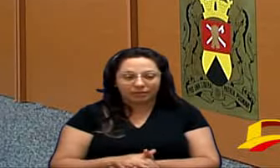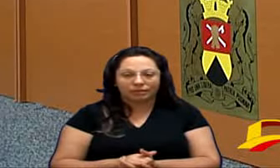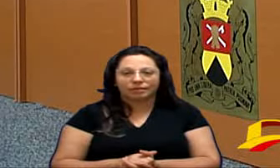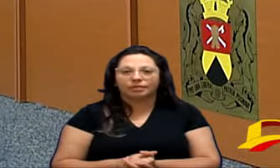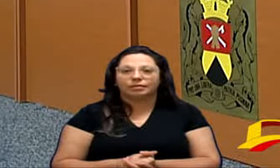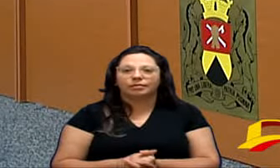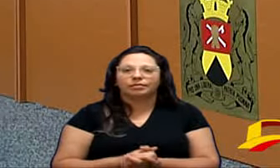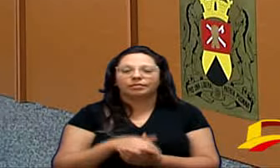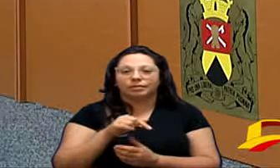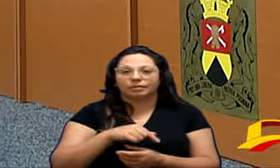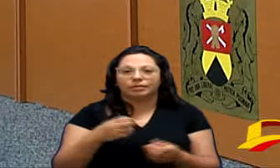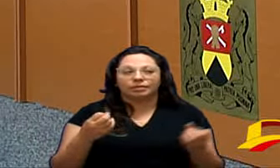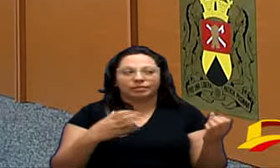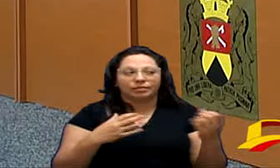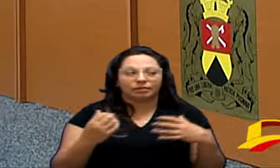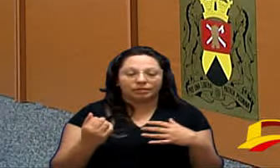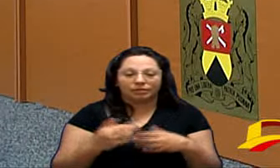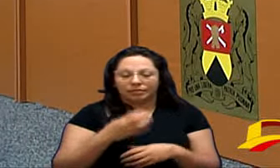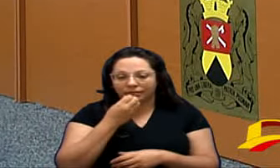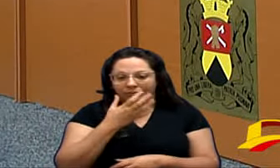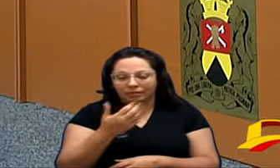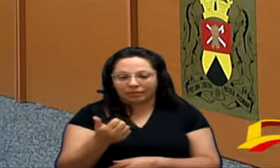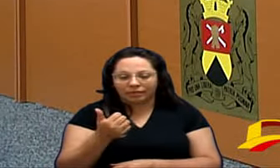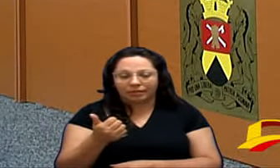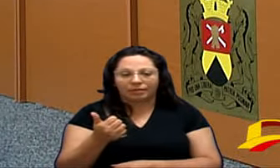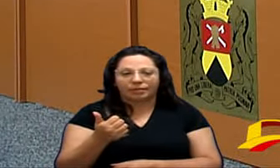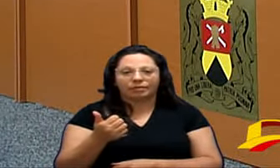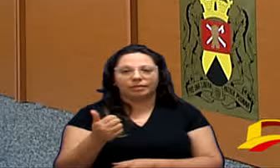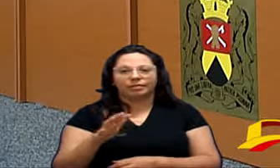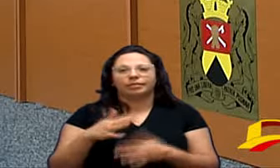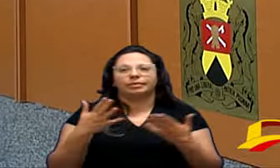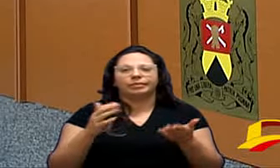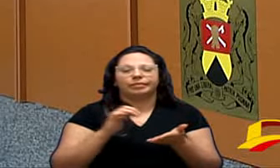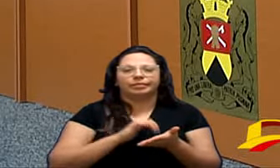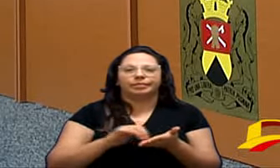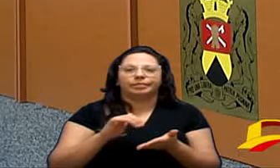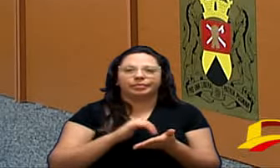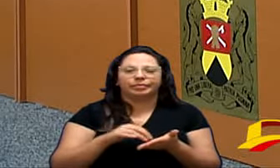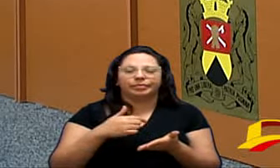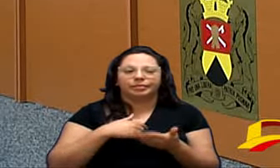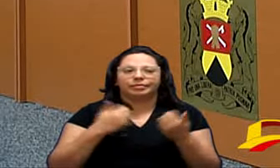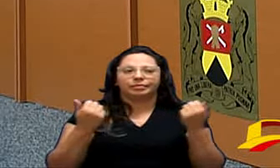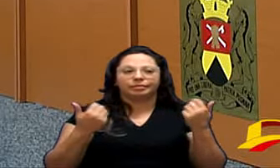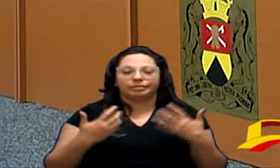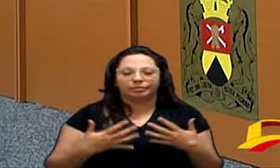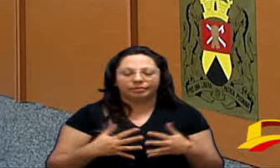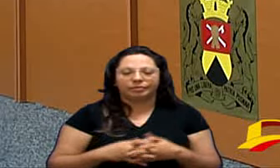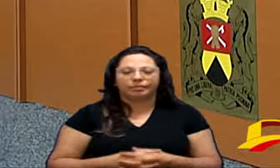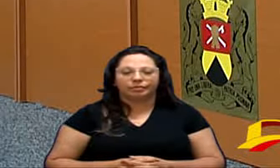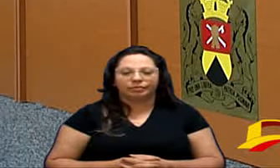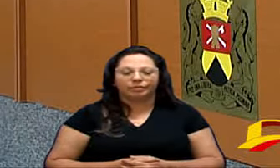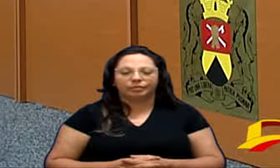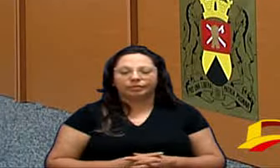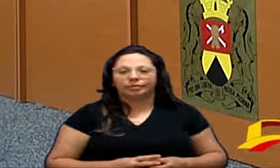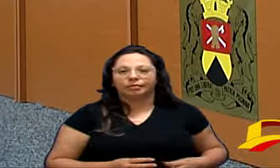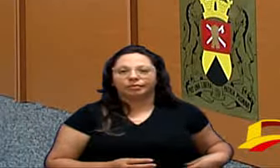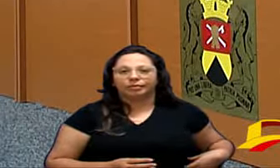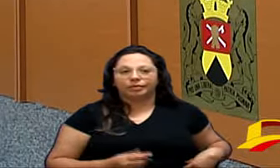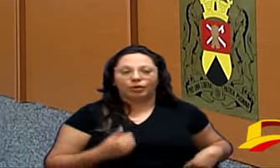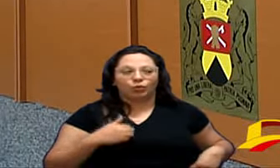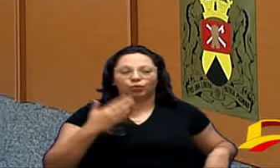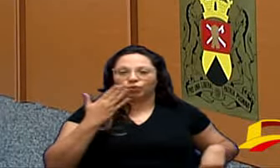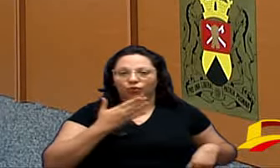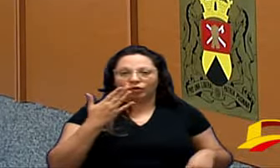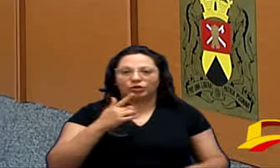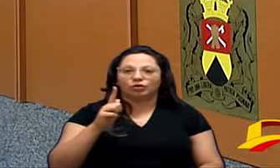que é uma coisa nova na casa mas é assim que foi eh secretário eu a gente não vê mais a